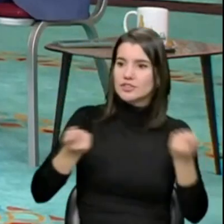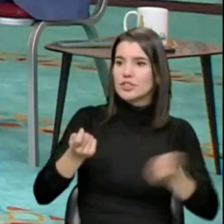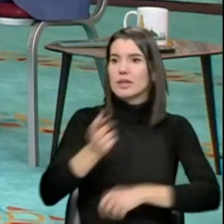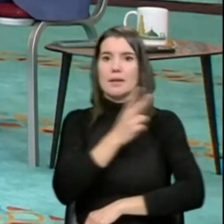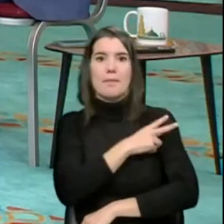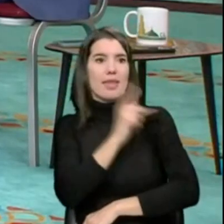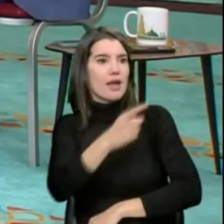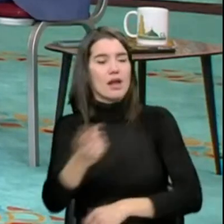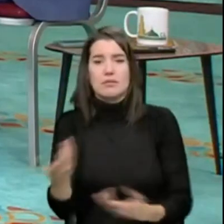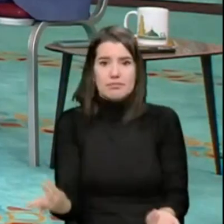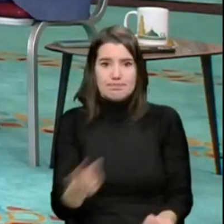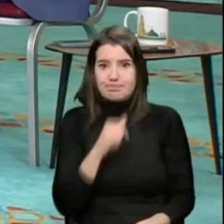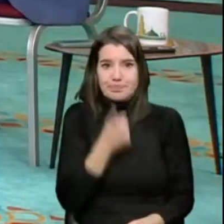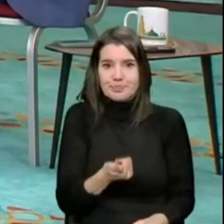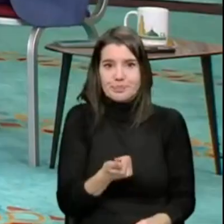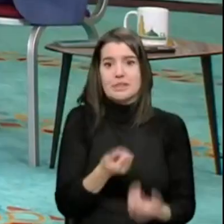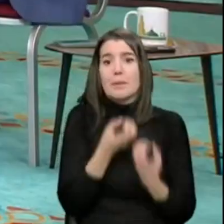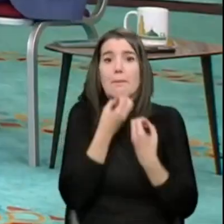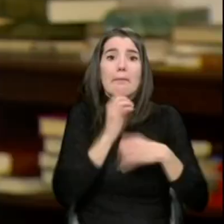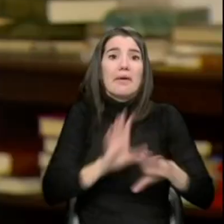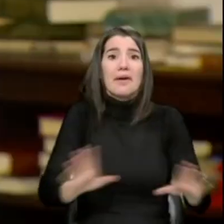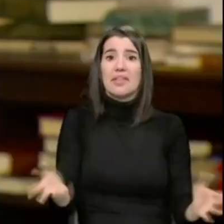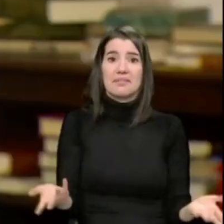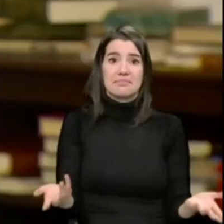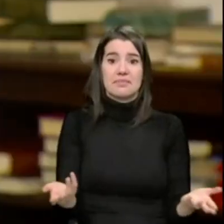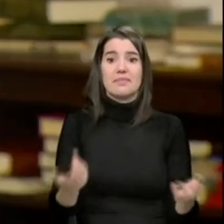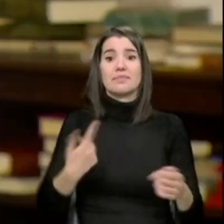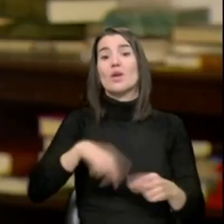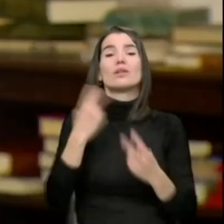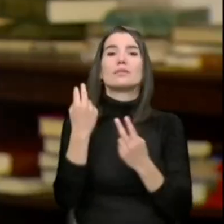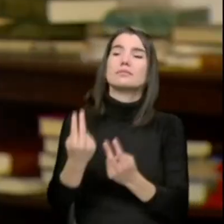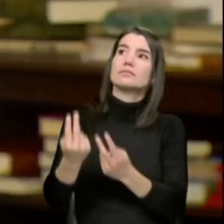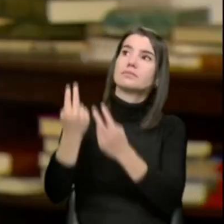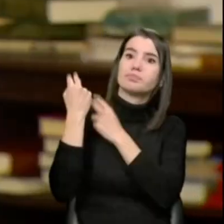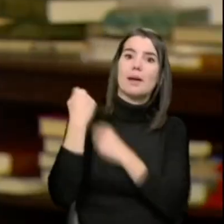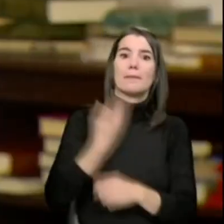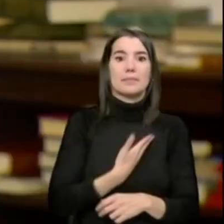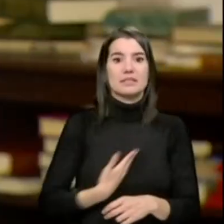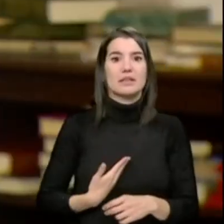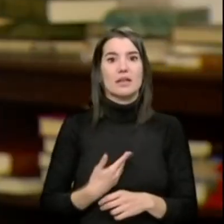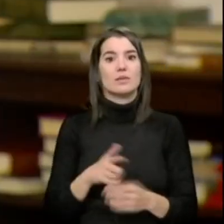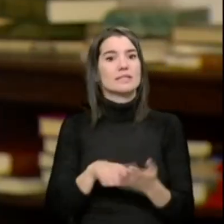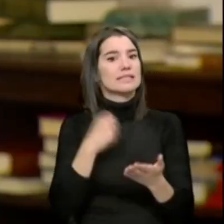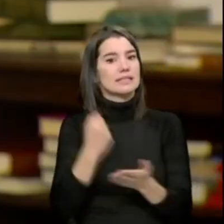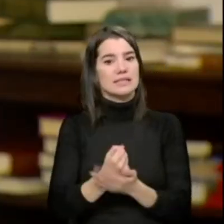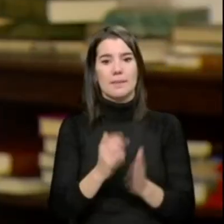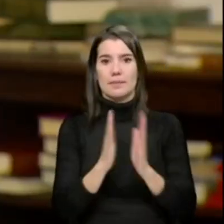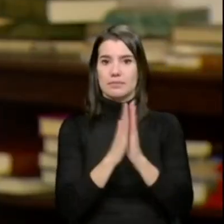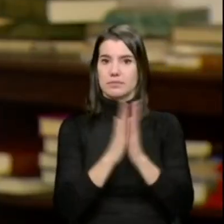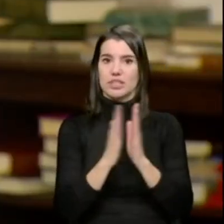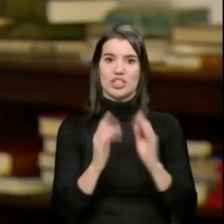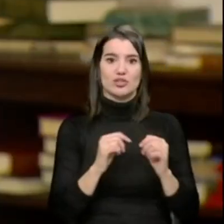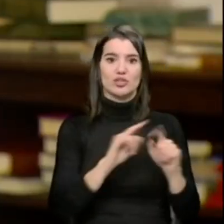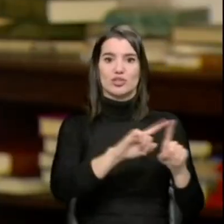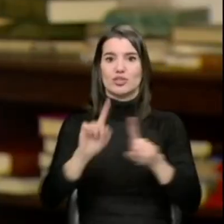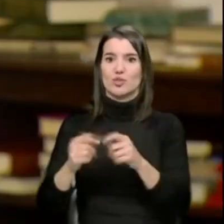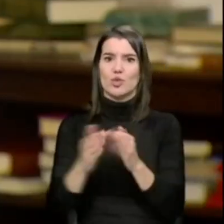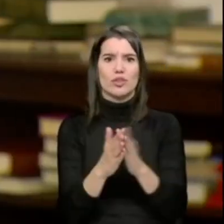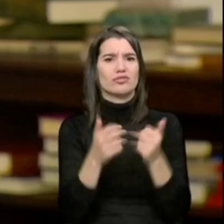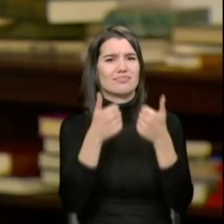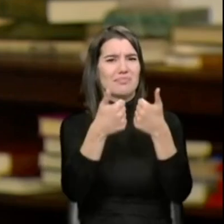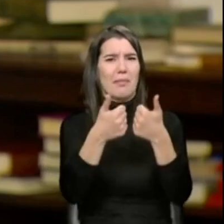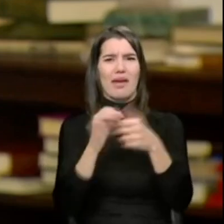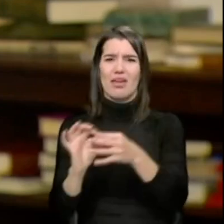um bocadinho. Depois é natural que, agora, se nós olharmos para o passado, sempre as religiões todas deram-se muito bem.